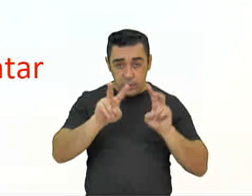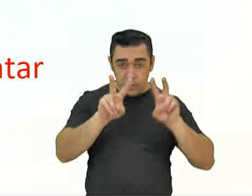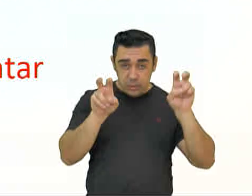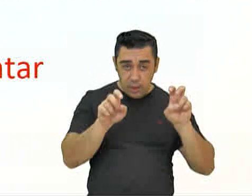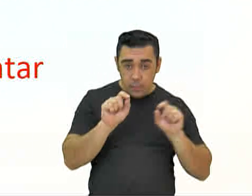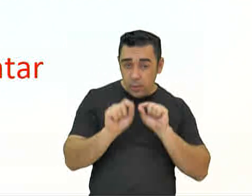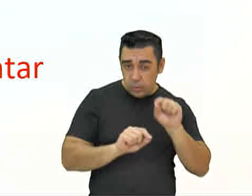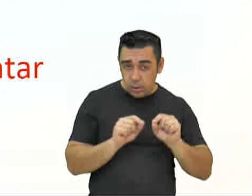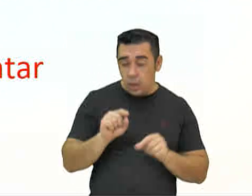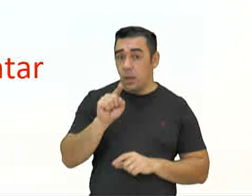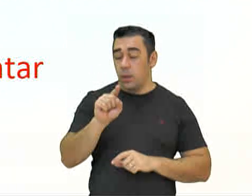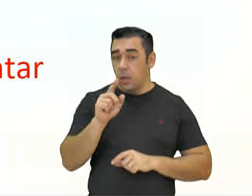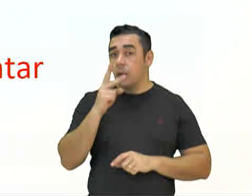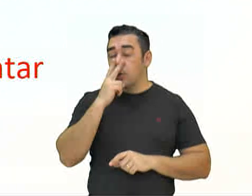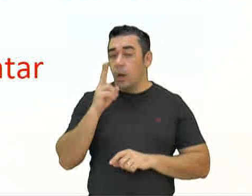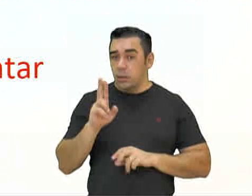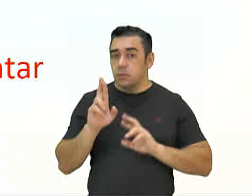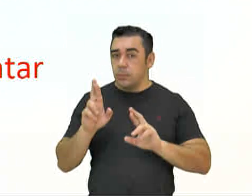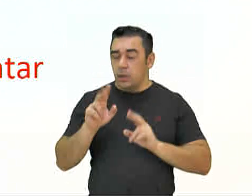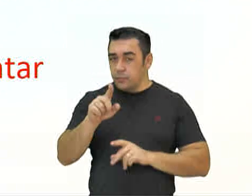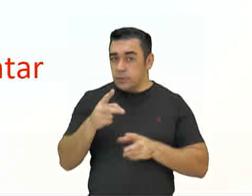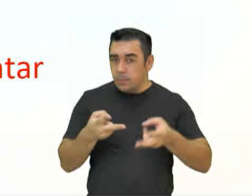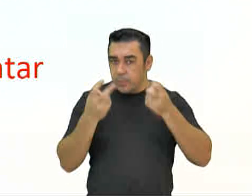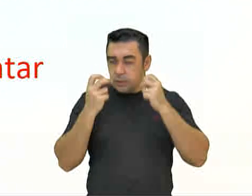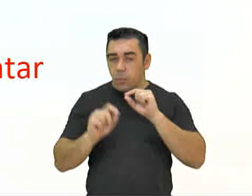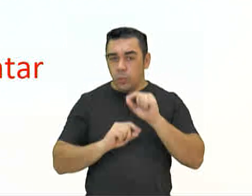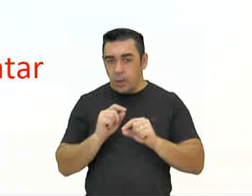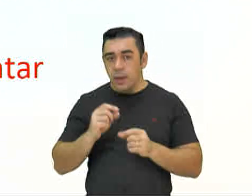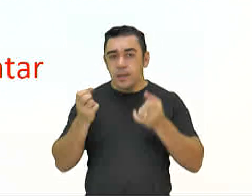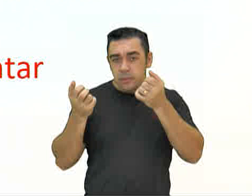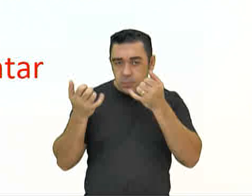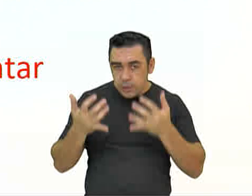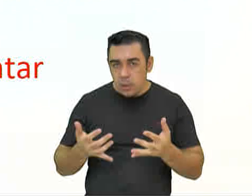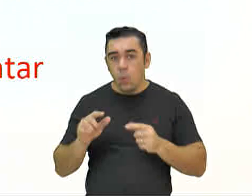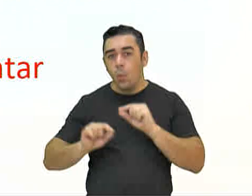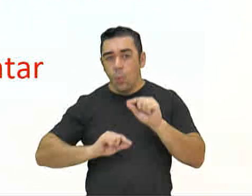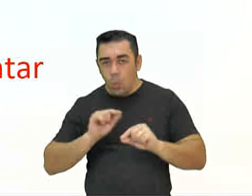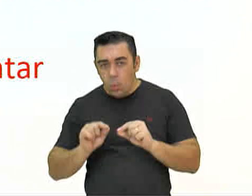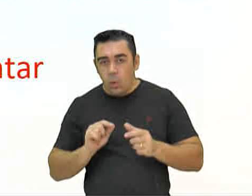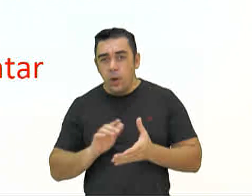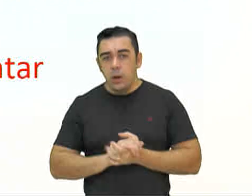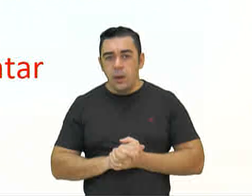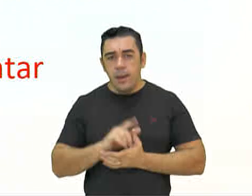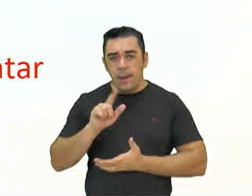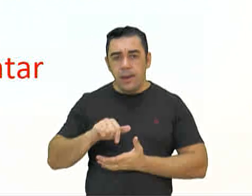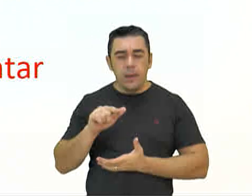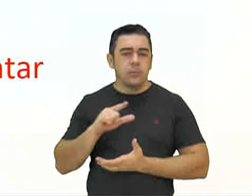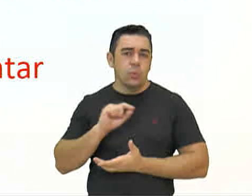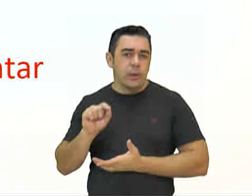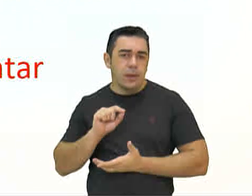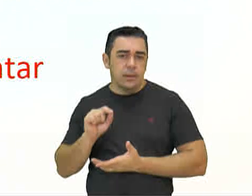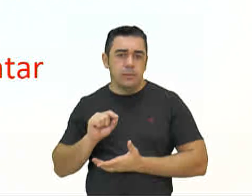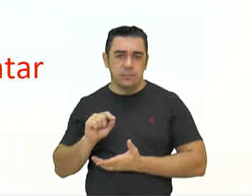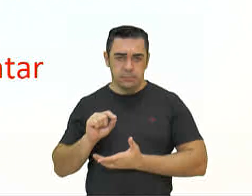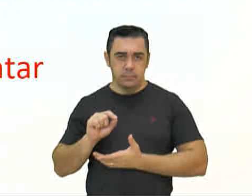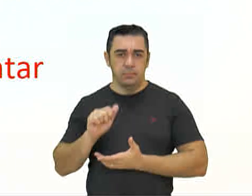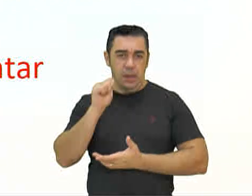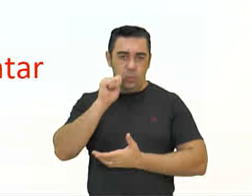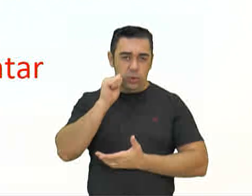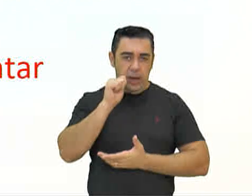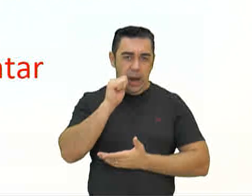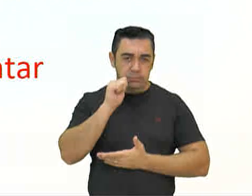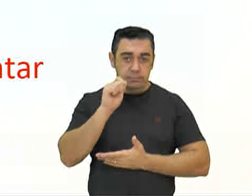temáticos, né, eu espero que você tenha percebido que ele fala aí da questão do sexismo, né? Ele fala da questão do papel da